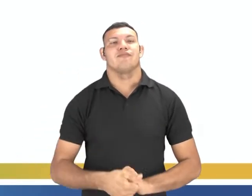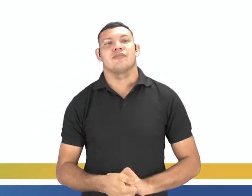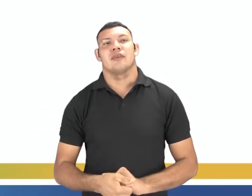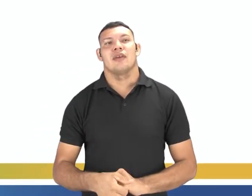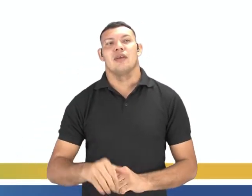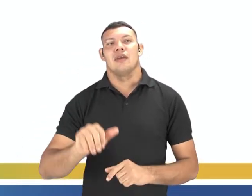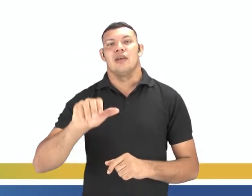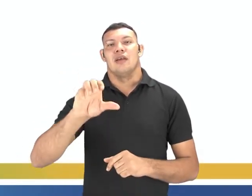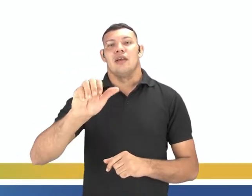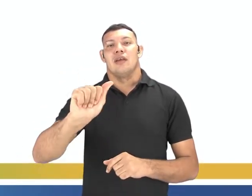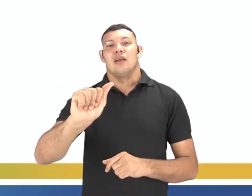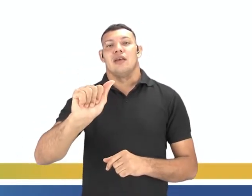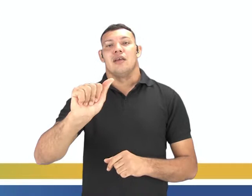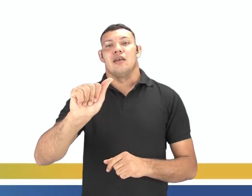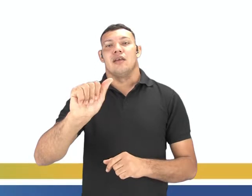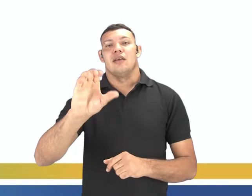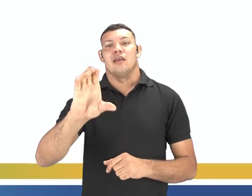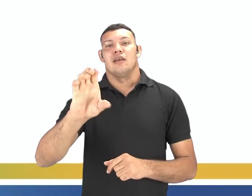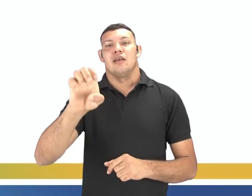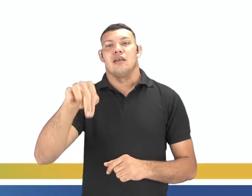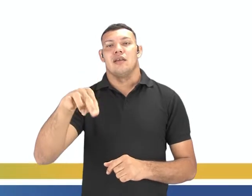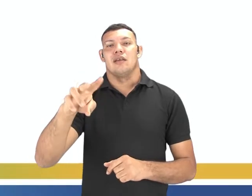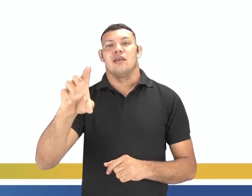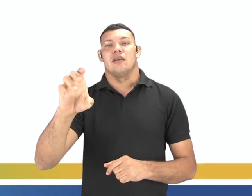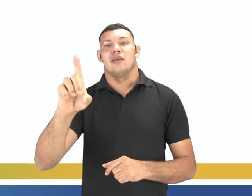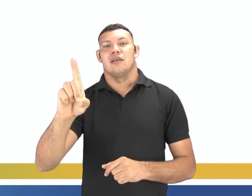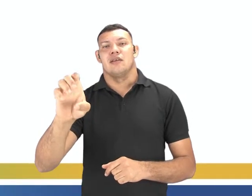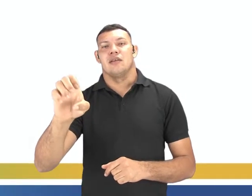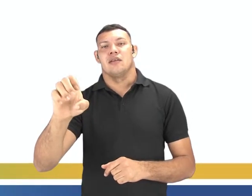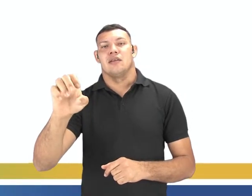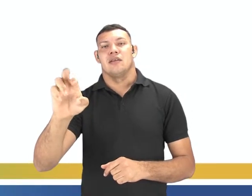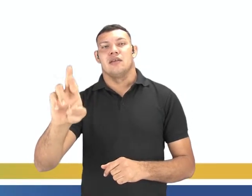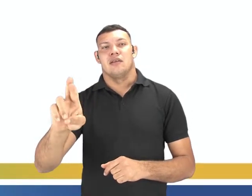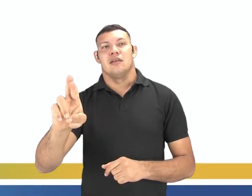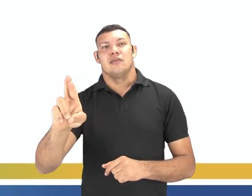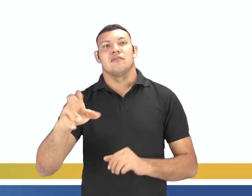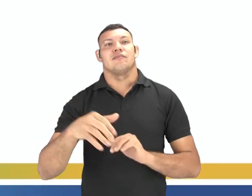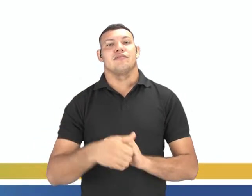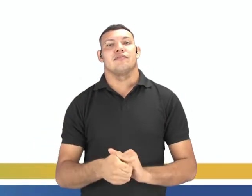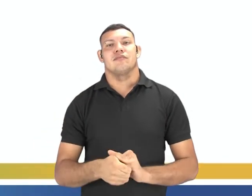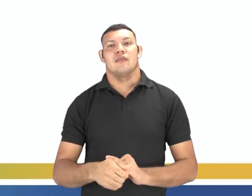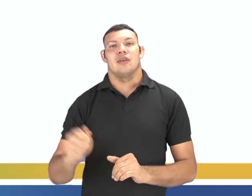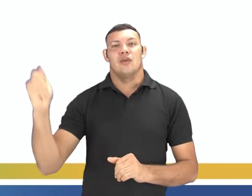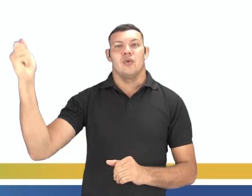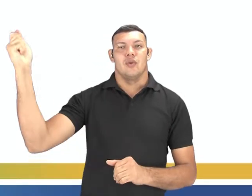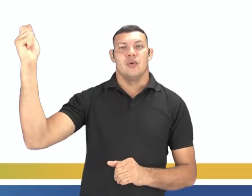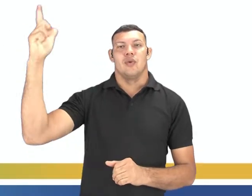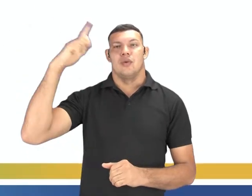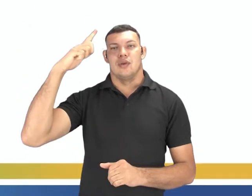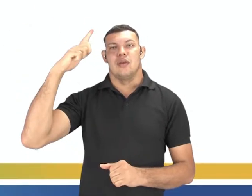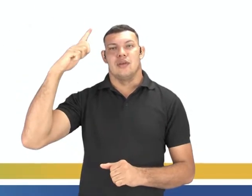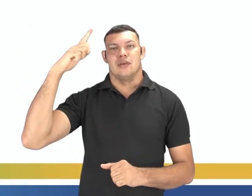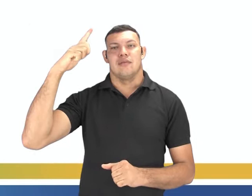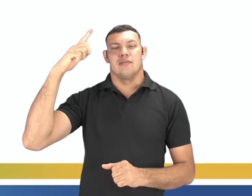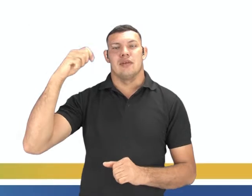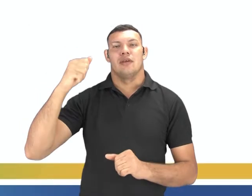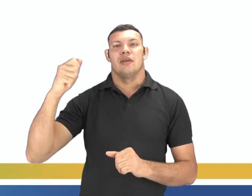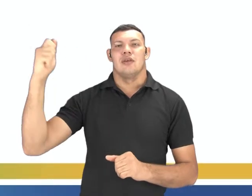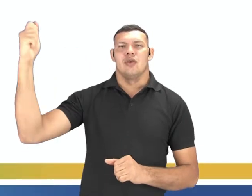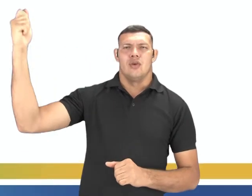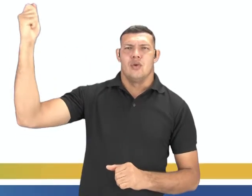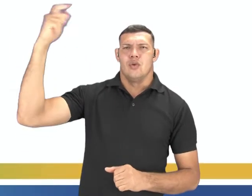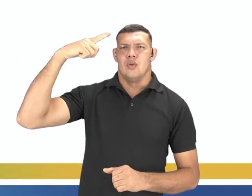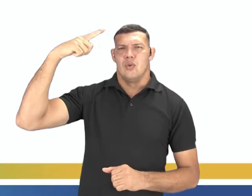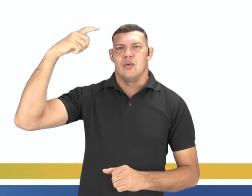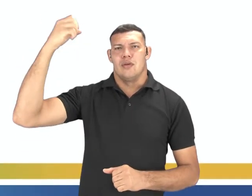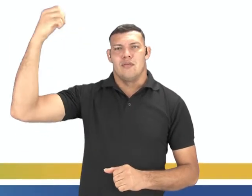e ascender com o S. Acender, iluminar. Acender a